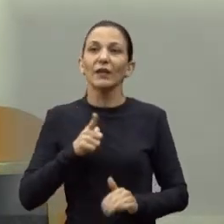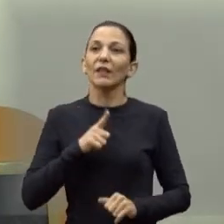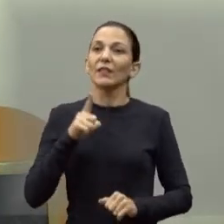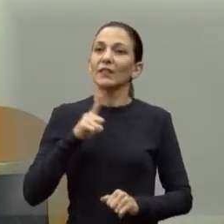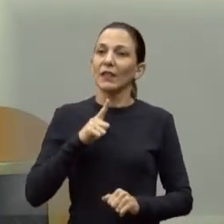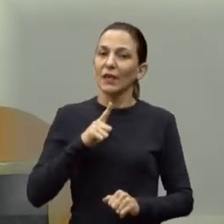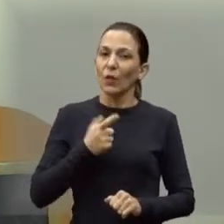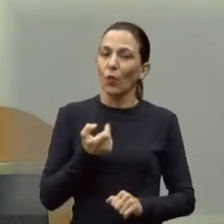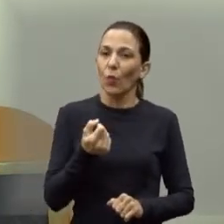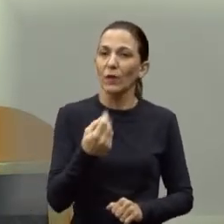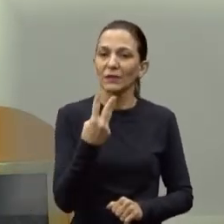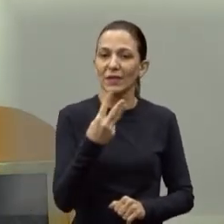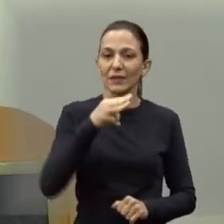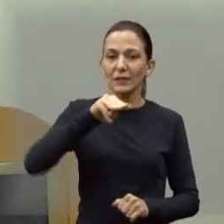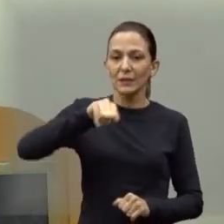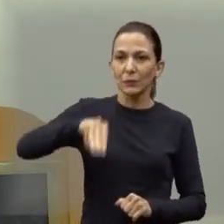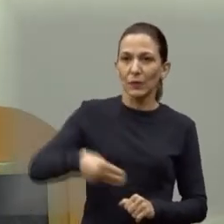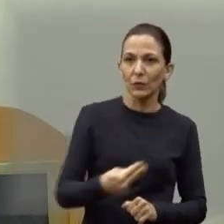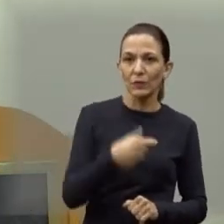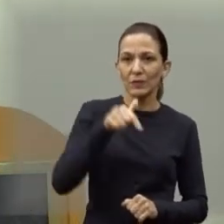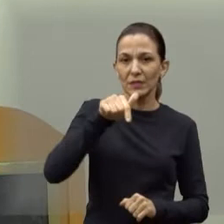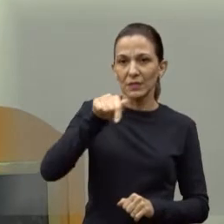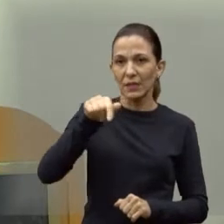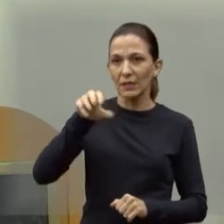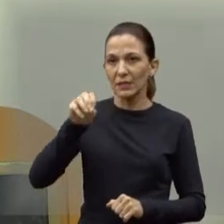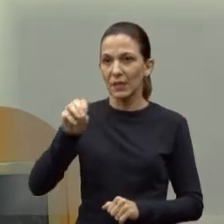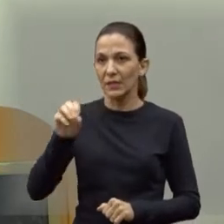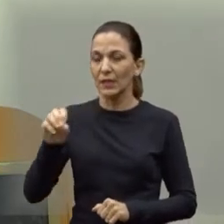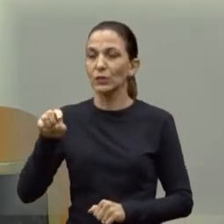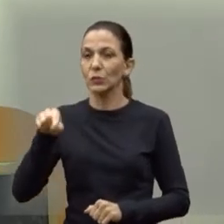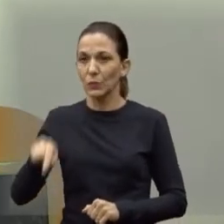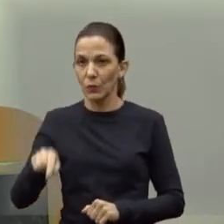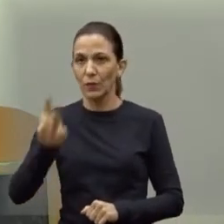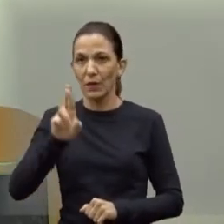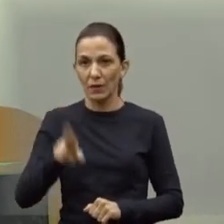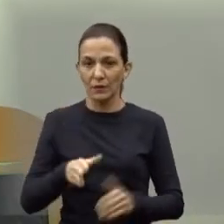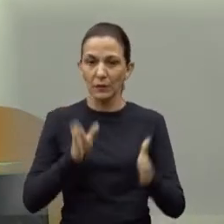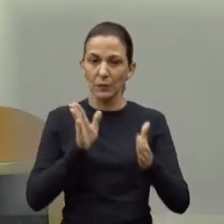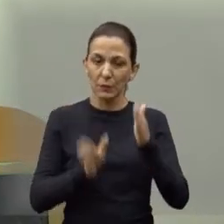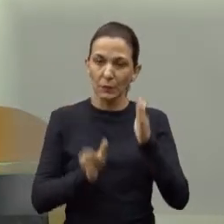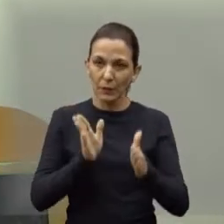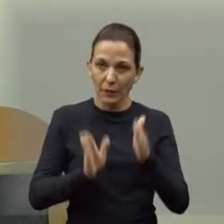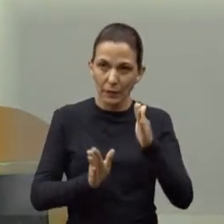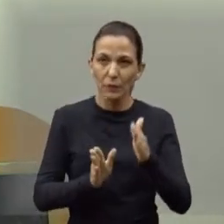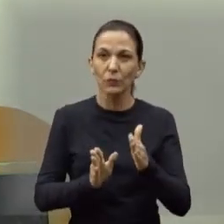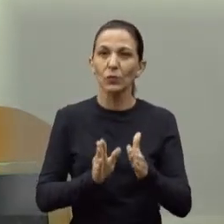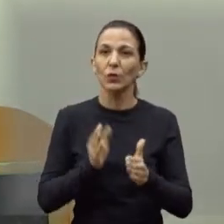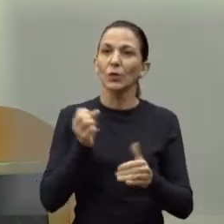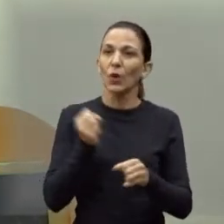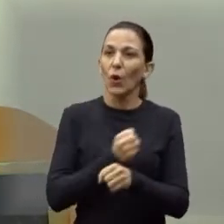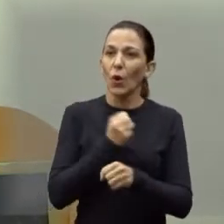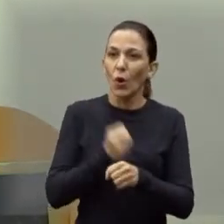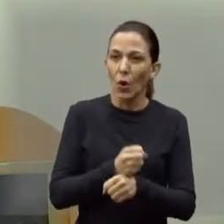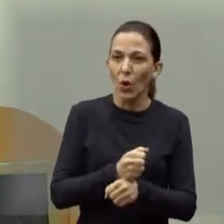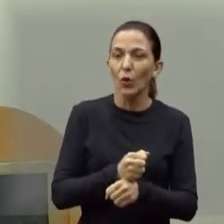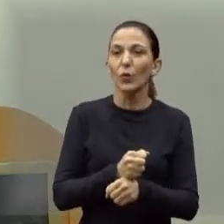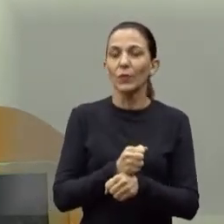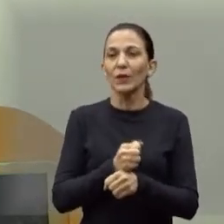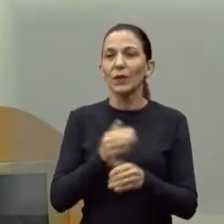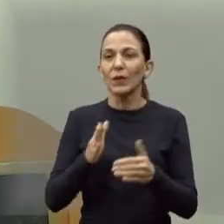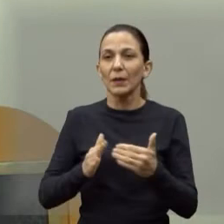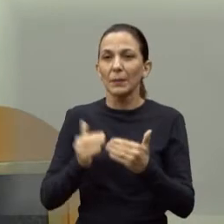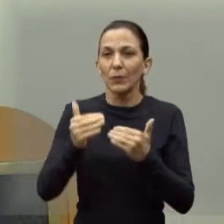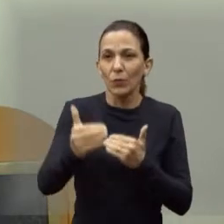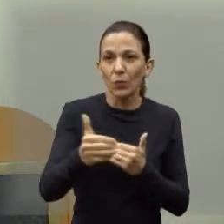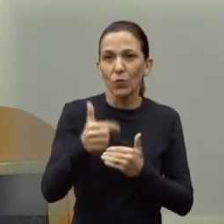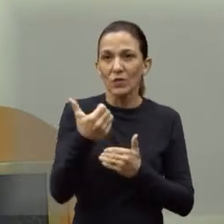aproximadamente 3 milhões e 700. O prazo de execução, que seria de 240 dias, chegará a